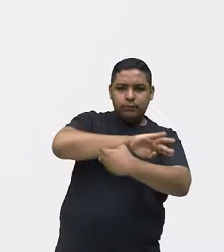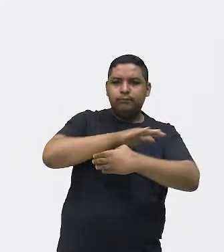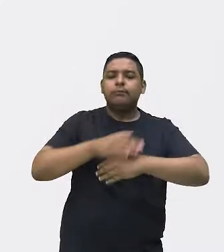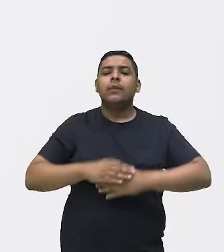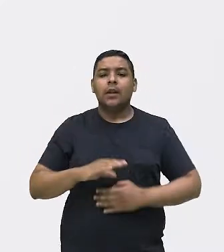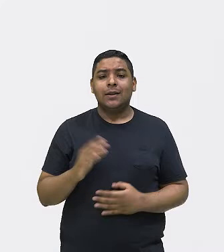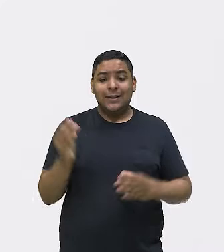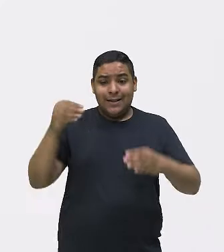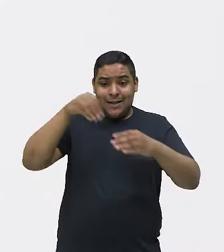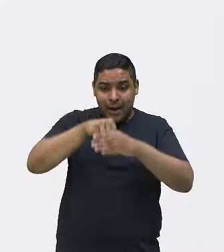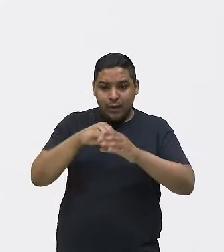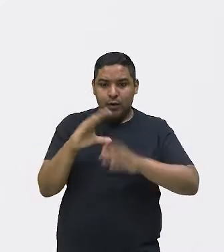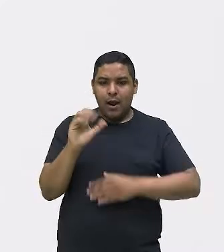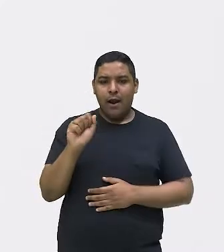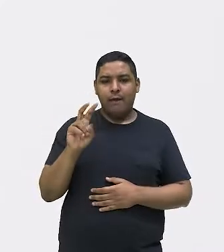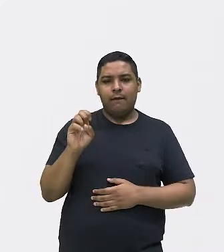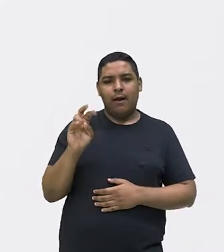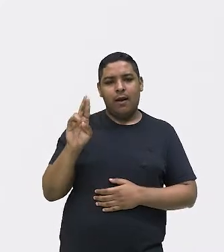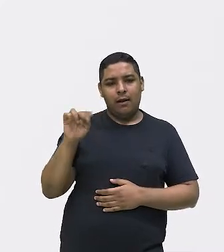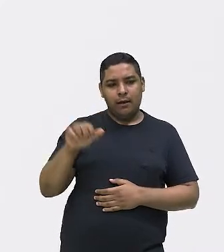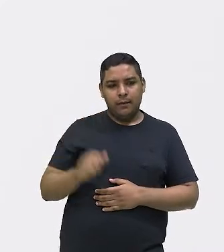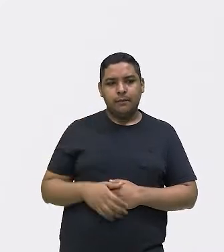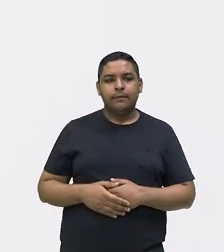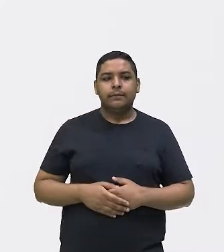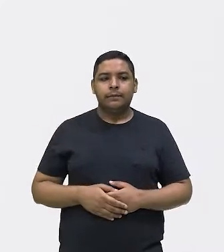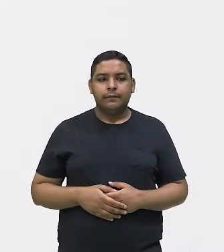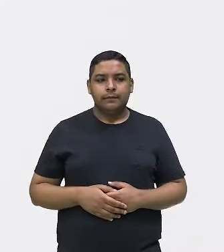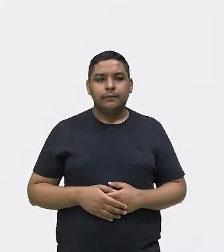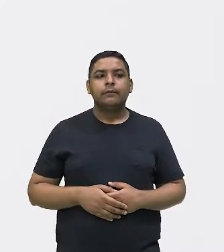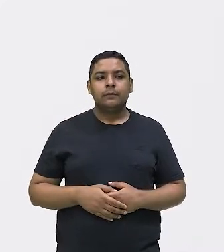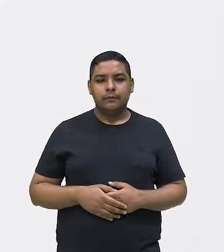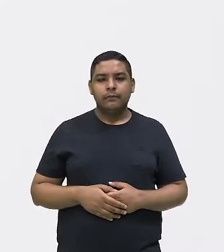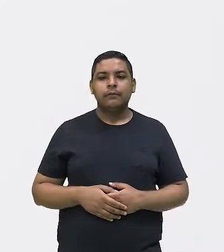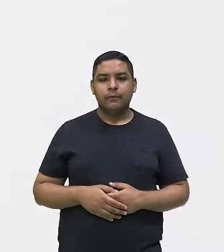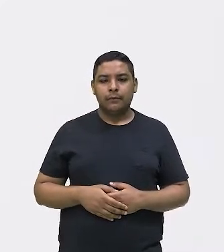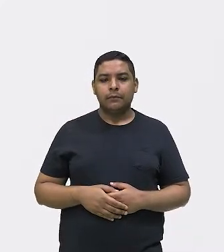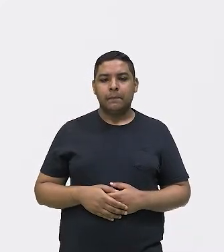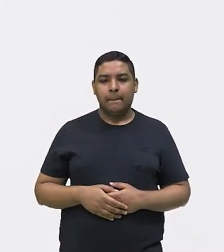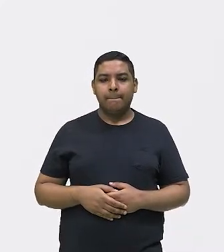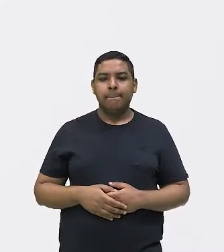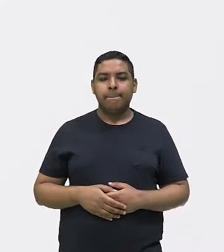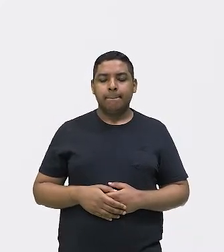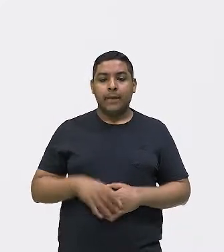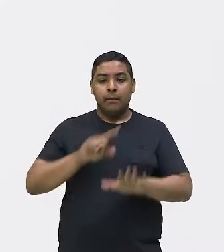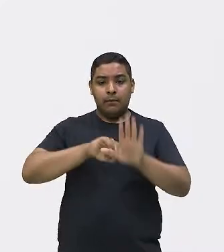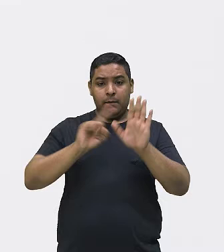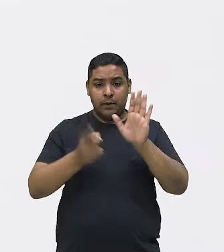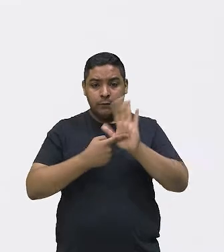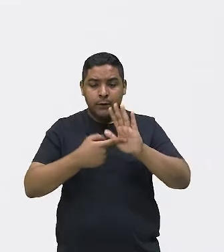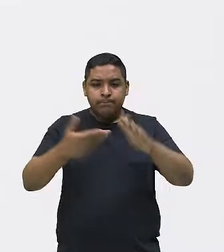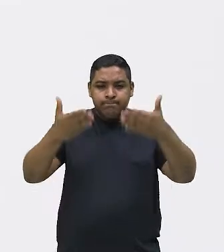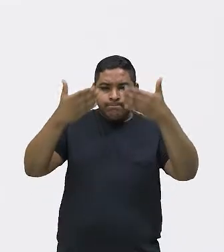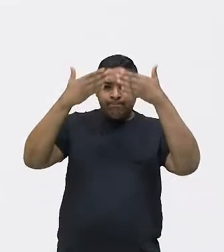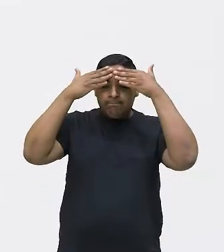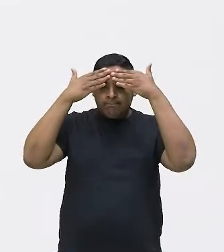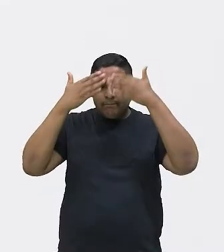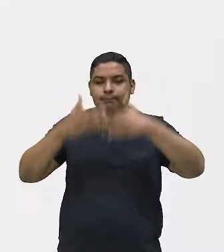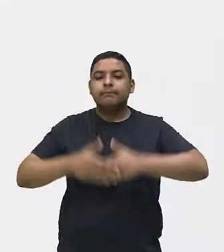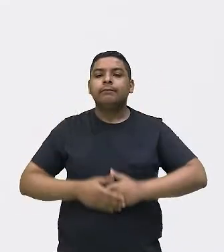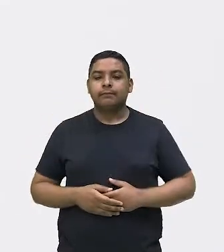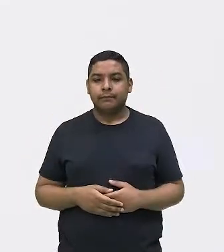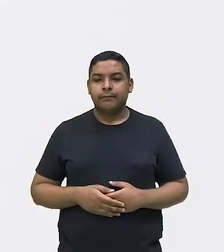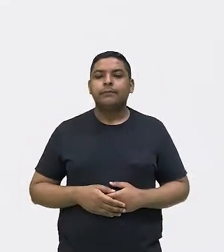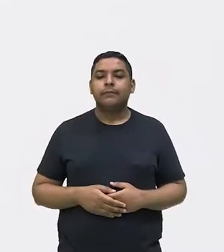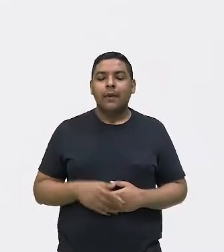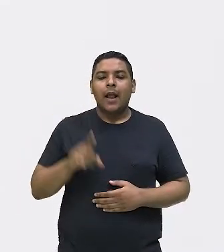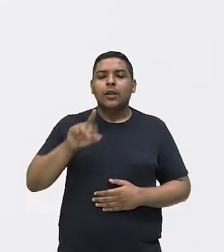caverna, que é fechada. Esse fogo que joga as sombras na parede reflete apenas o que? As sombras